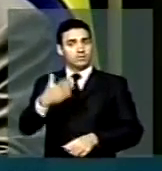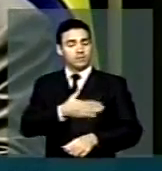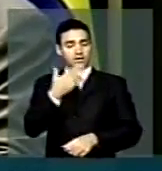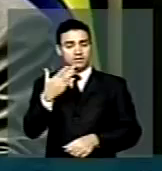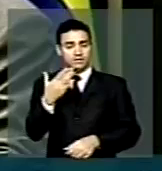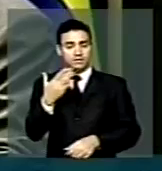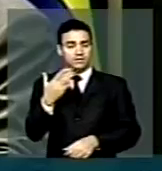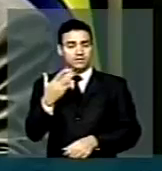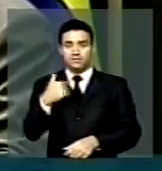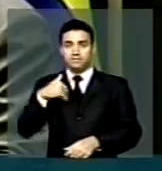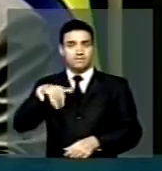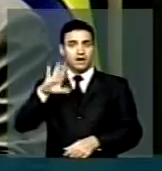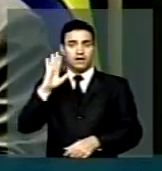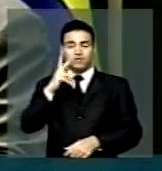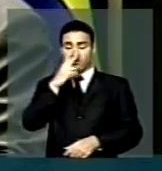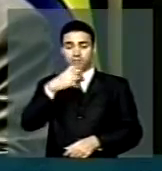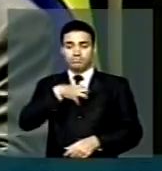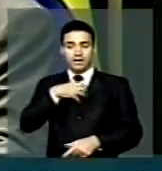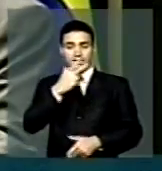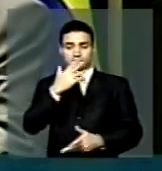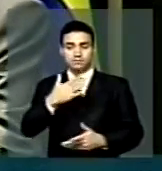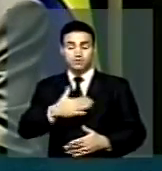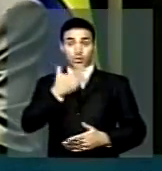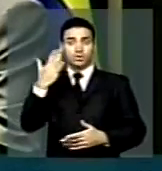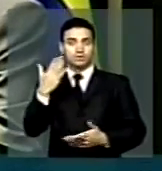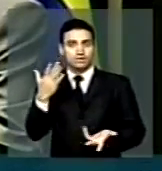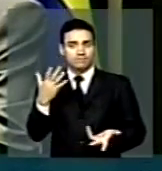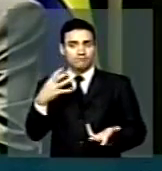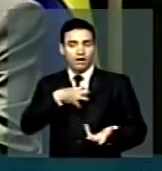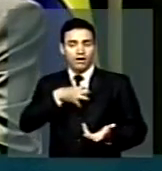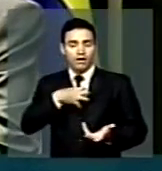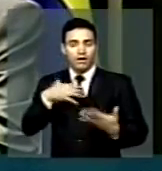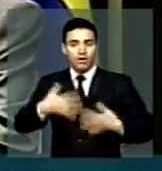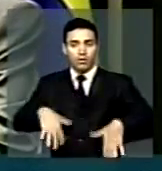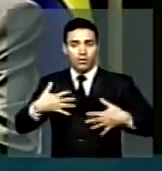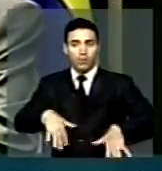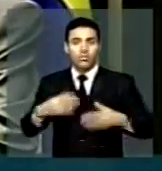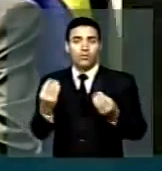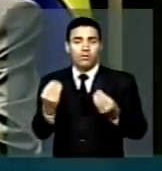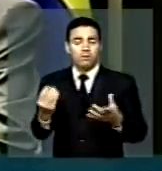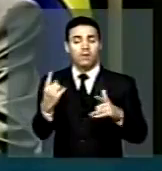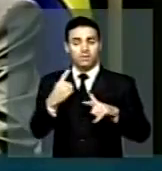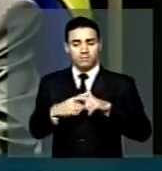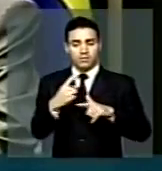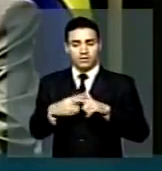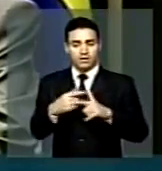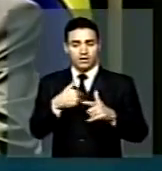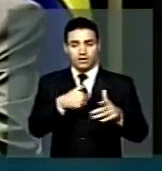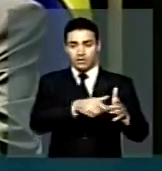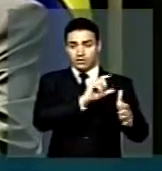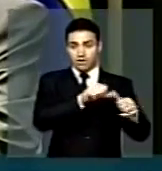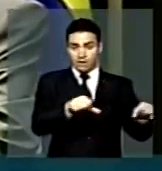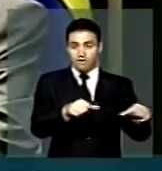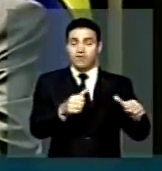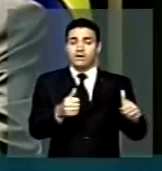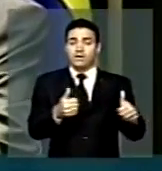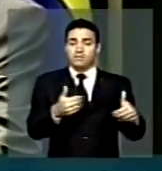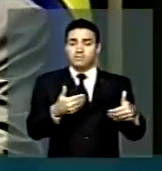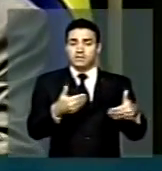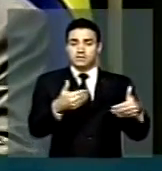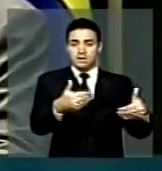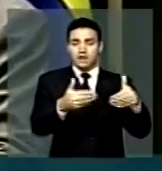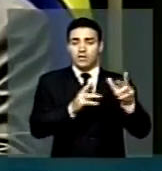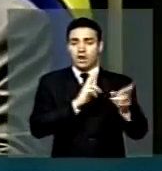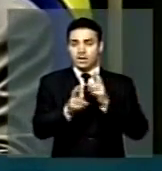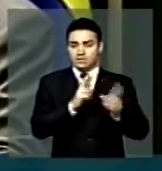quase que um susto, porque na verdade àquela altura, de ser deslocado do Ministério das Relações Exteriores,